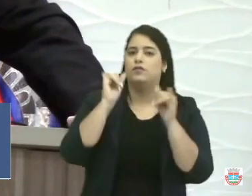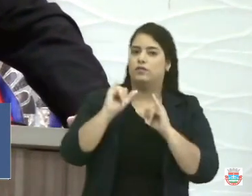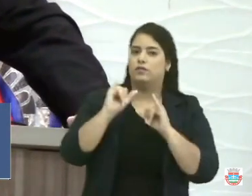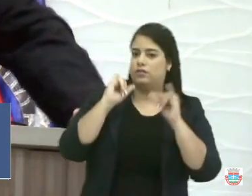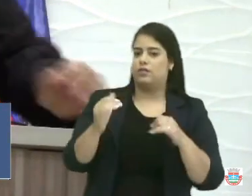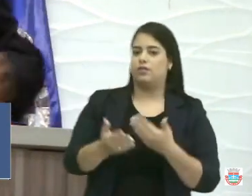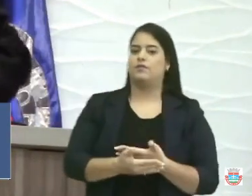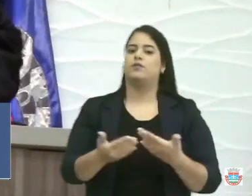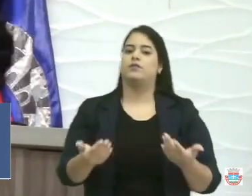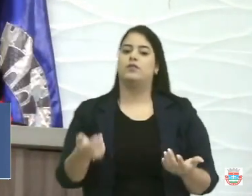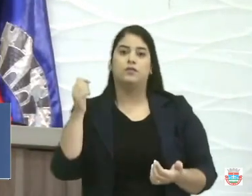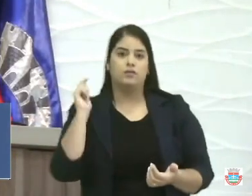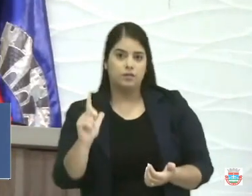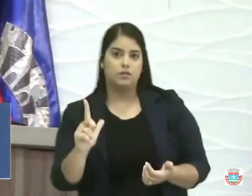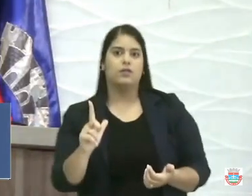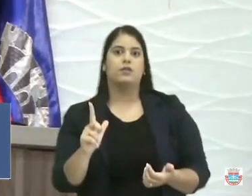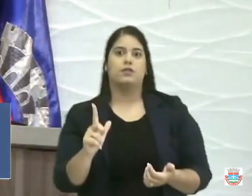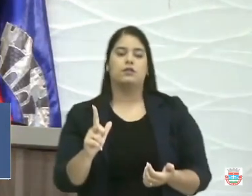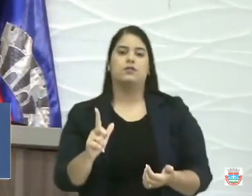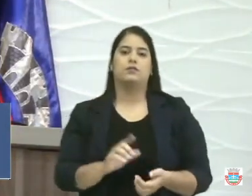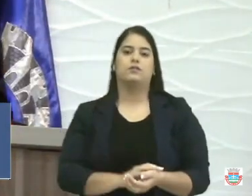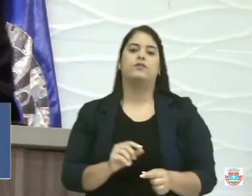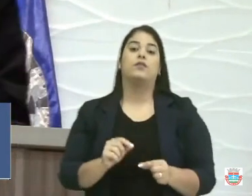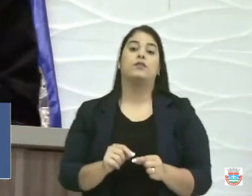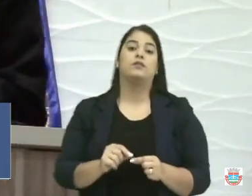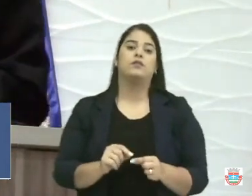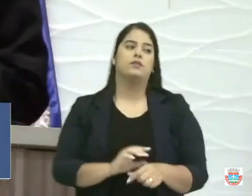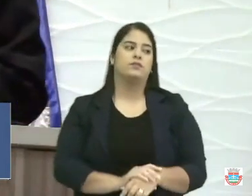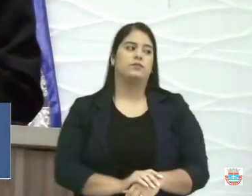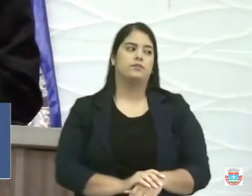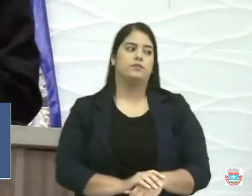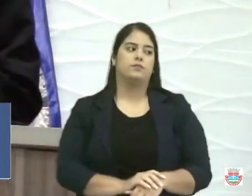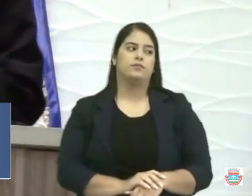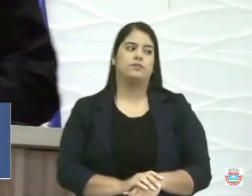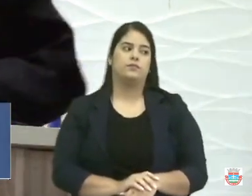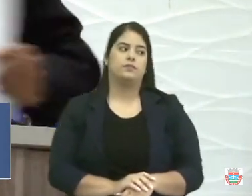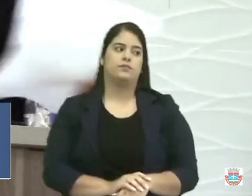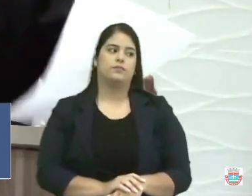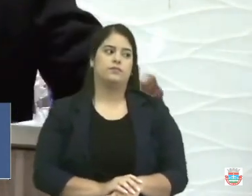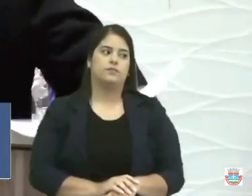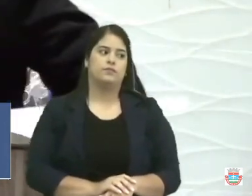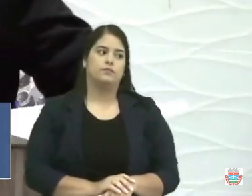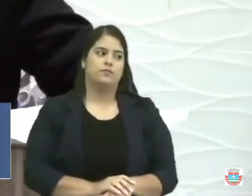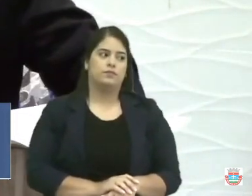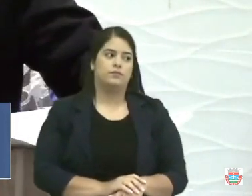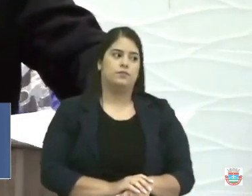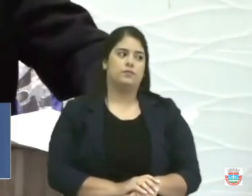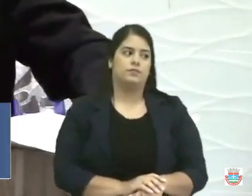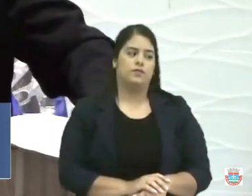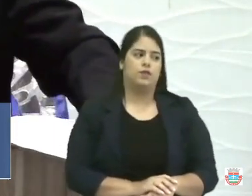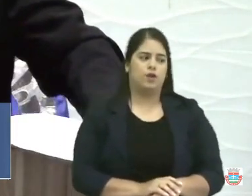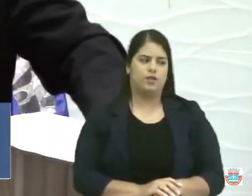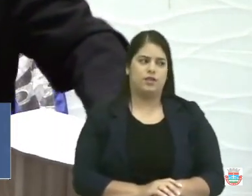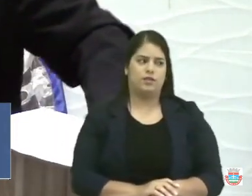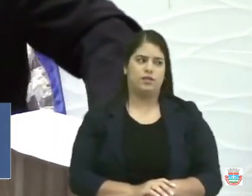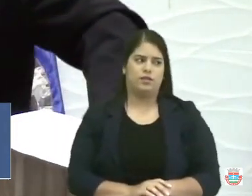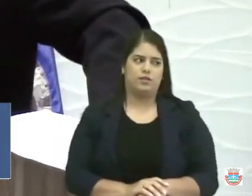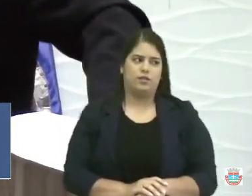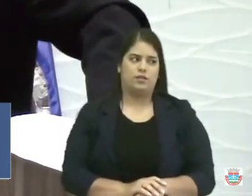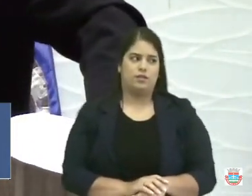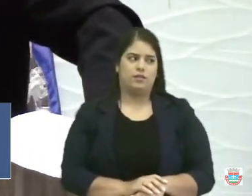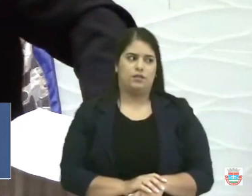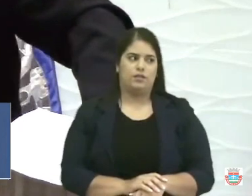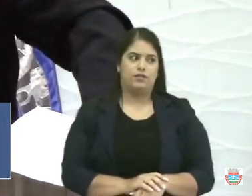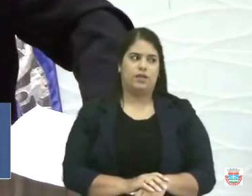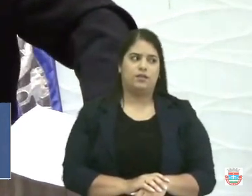ganhar. Se ele ganhar, o que ele quer fazer? Se esse partido ganhar, o que ele quer fazer com você? Ele quer tirar seu pediatra que nem Débora tirou, seus ortopedistas que